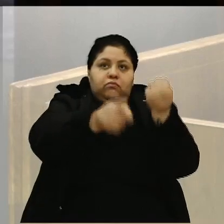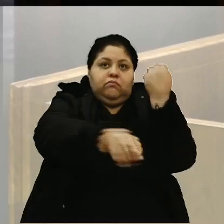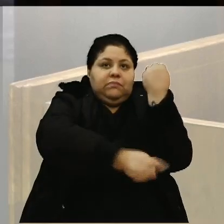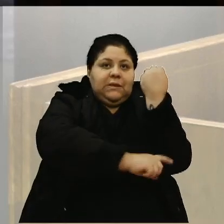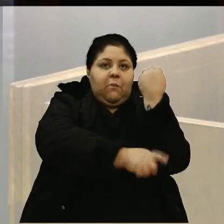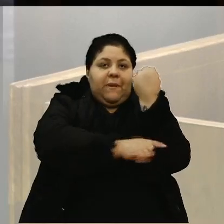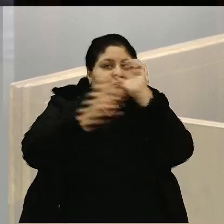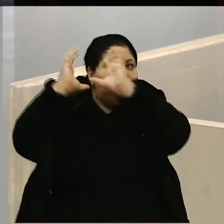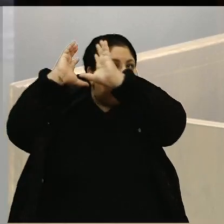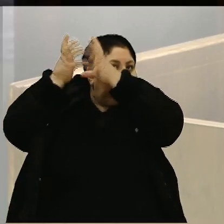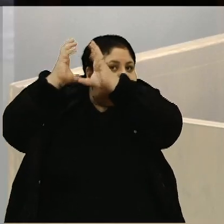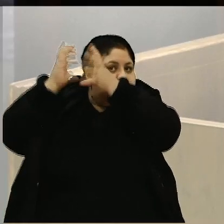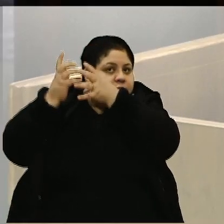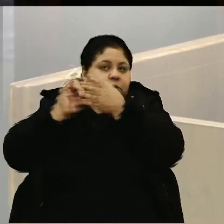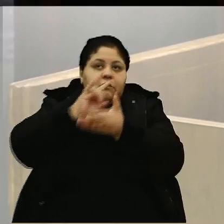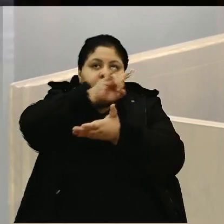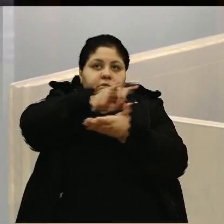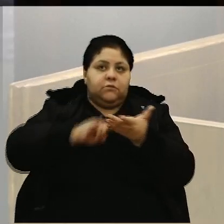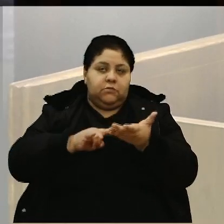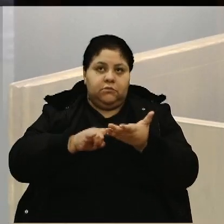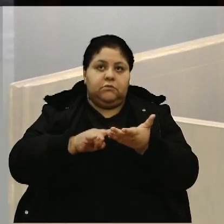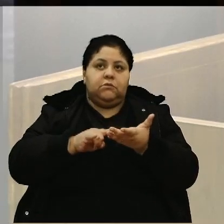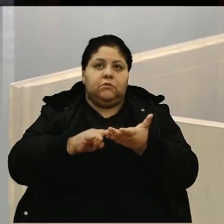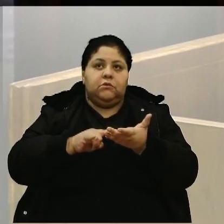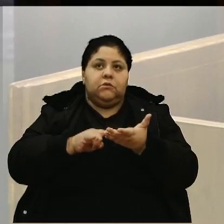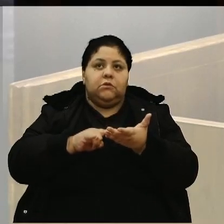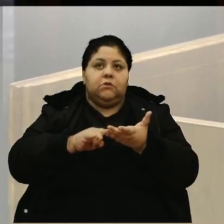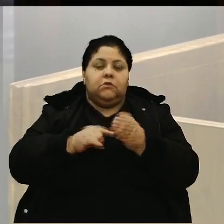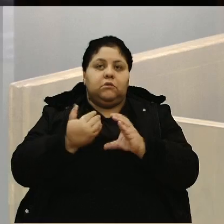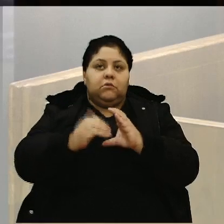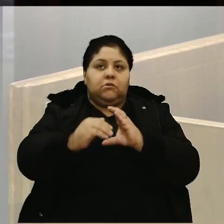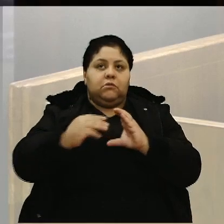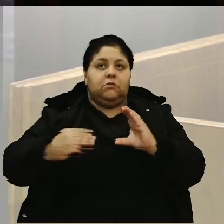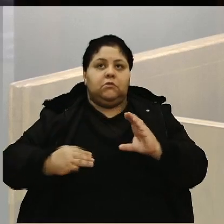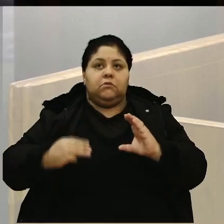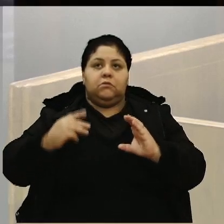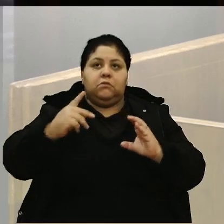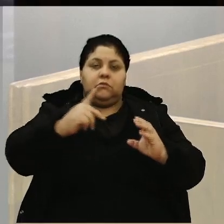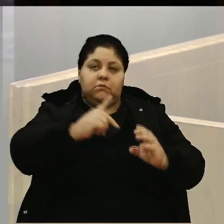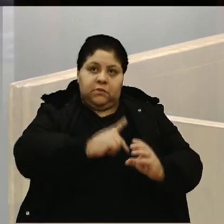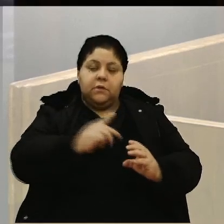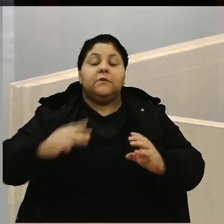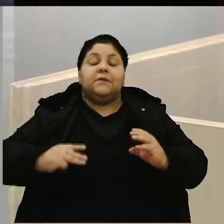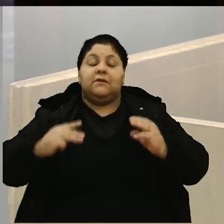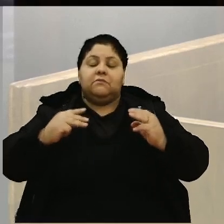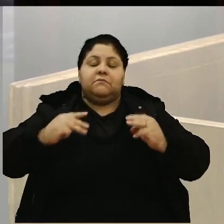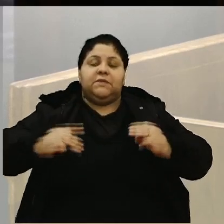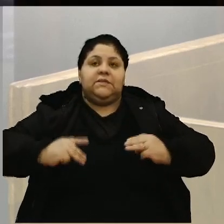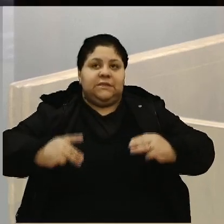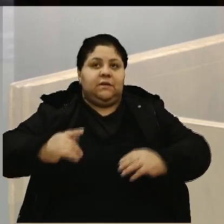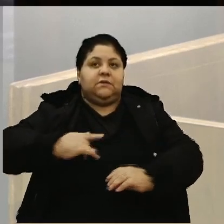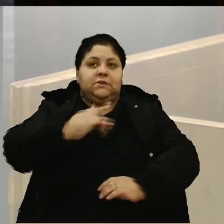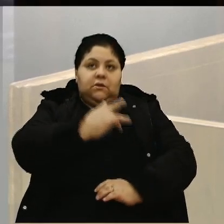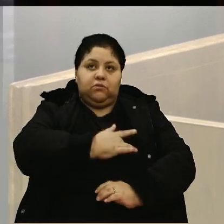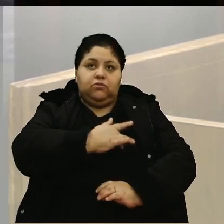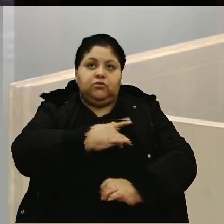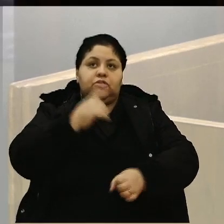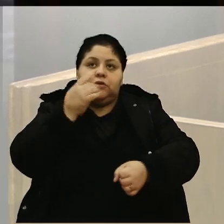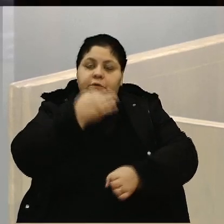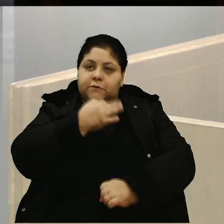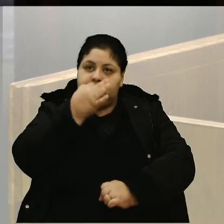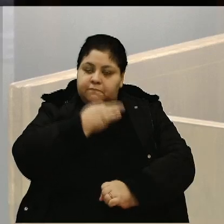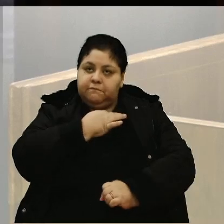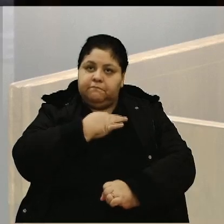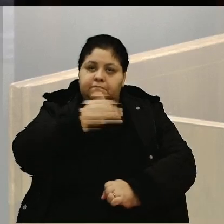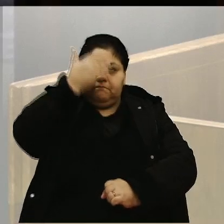traumato-ortopedia. Documentos esses auferidos pelo Ministério da Saúde e pelo município de Caxias do Sul. Comprovamos o déficit